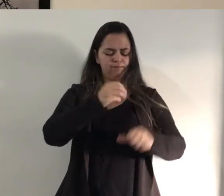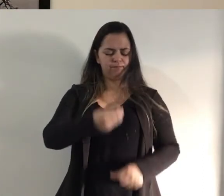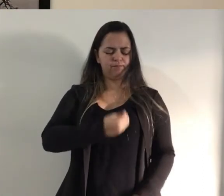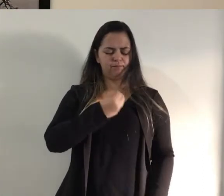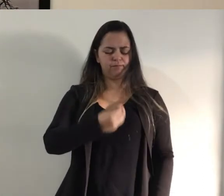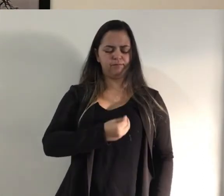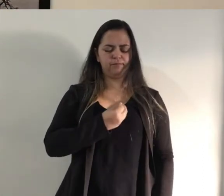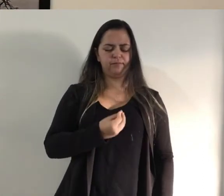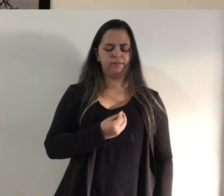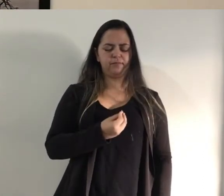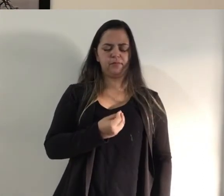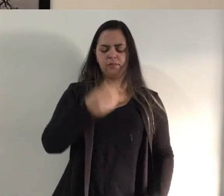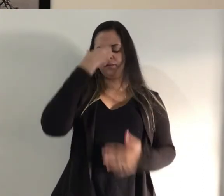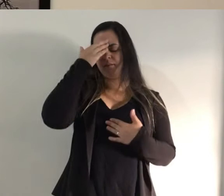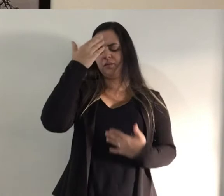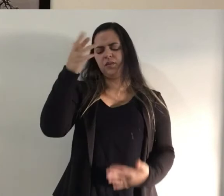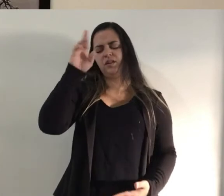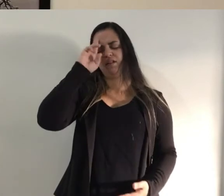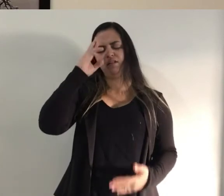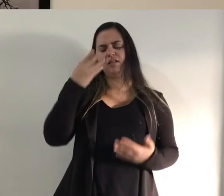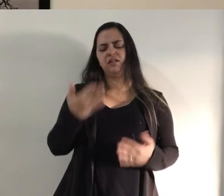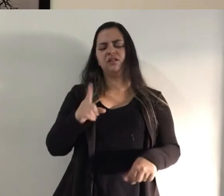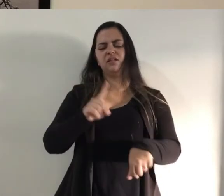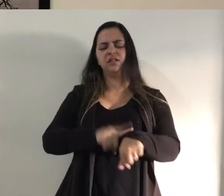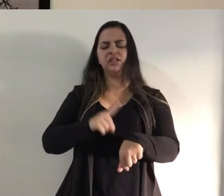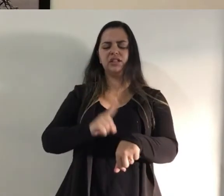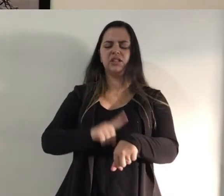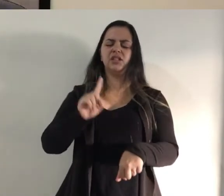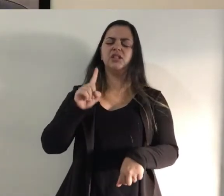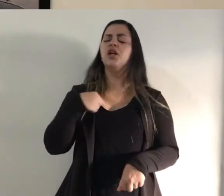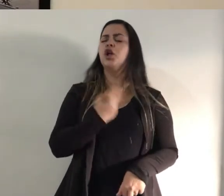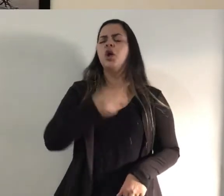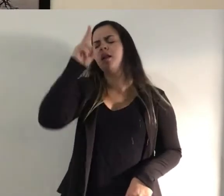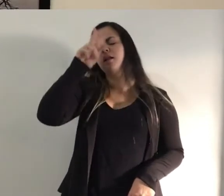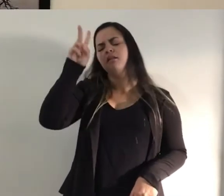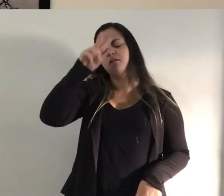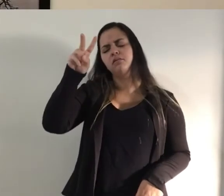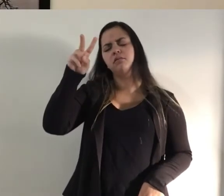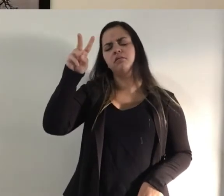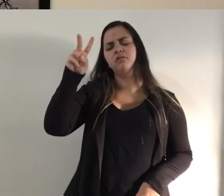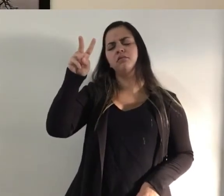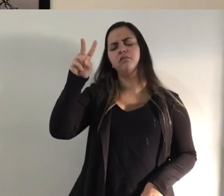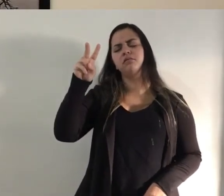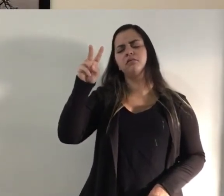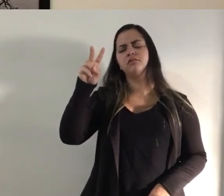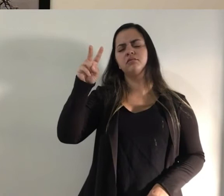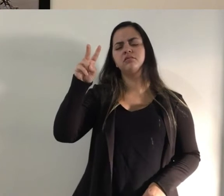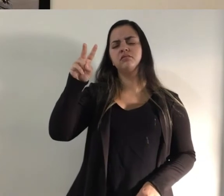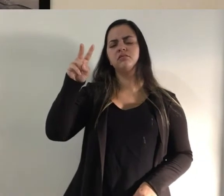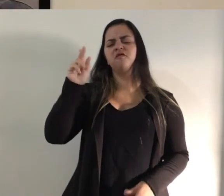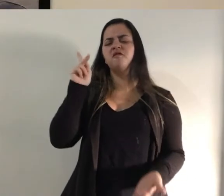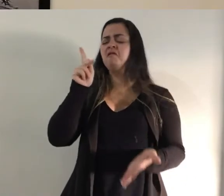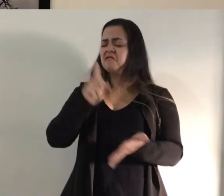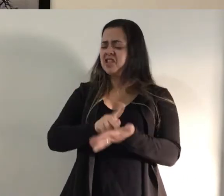Muito obrigado, Senhor, por esse momento em que nós somos lembrados de uma tão grande verdade, de